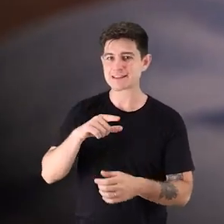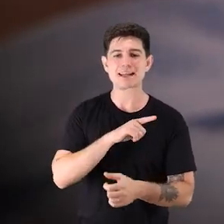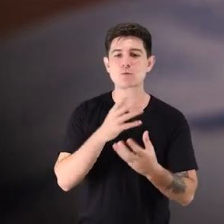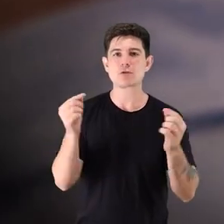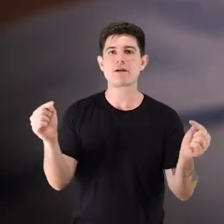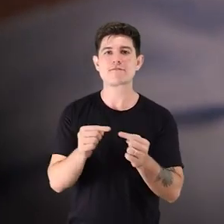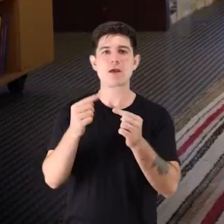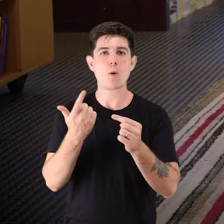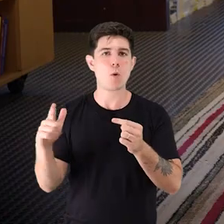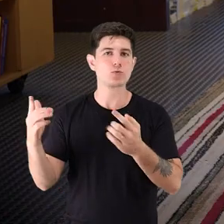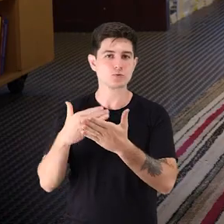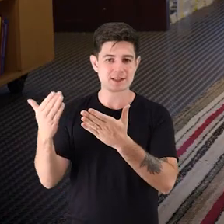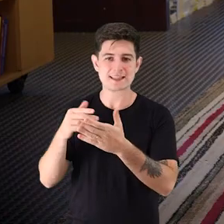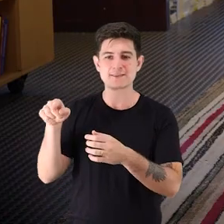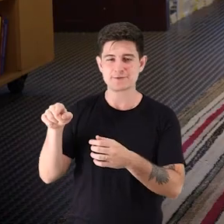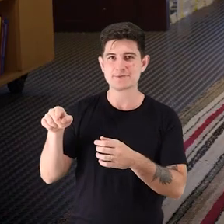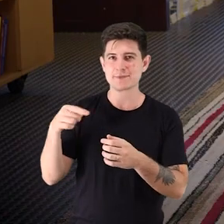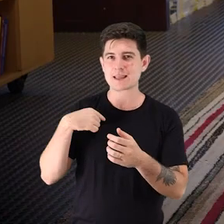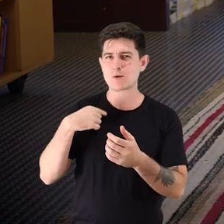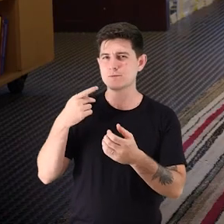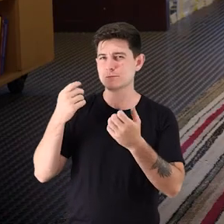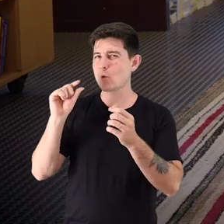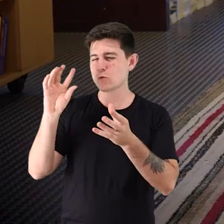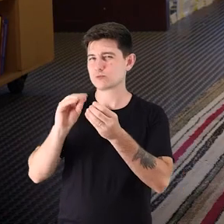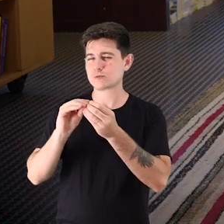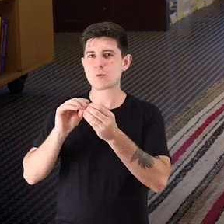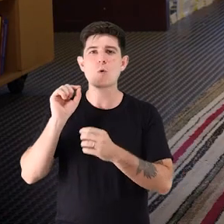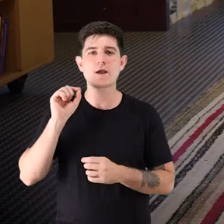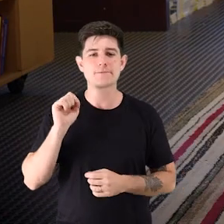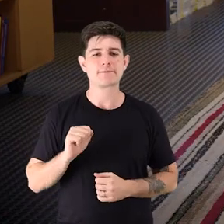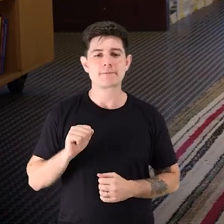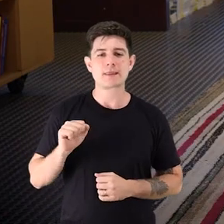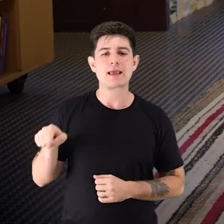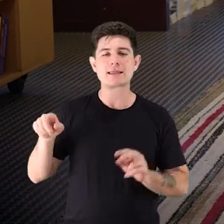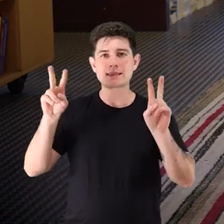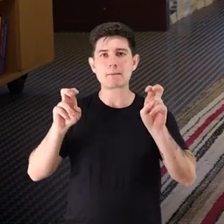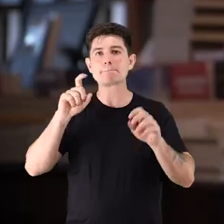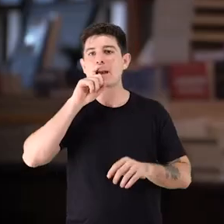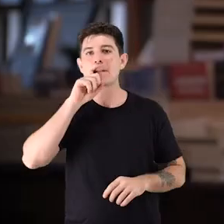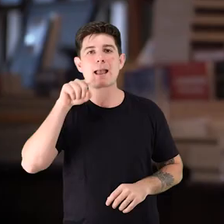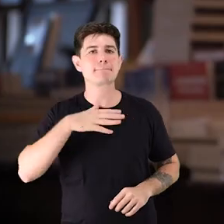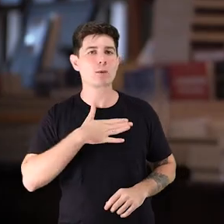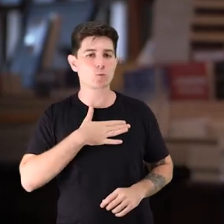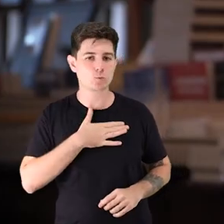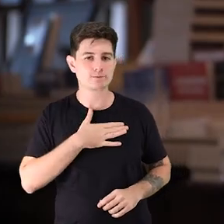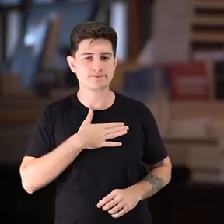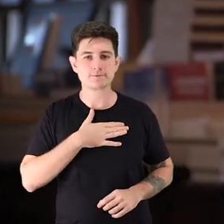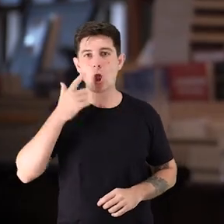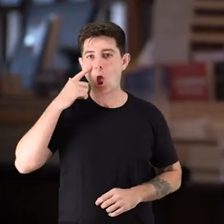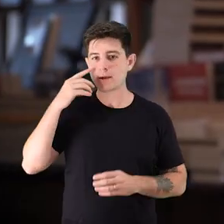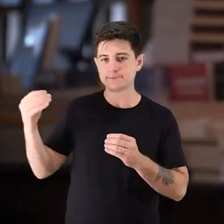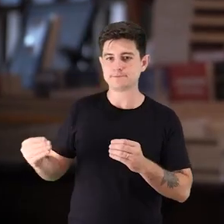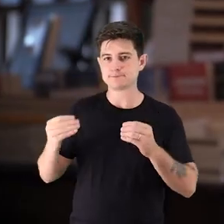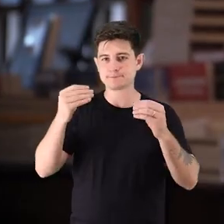É um livro que ele dialoga muito, por exemplo, com outro livro que eu queria falar rapidamente, que acho que é um bom exemplo disso, que é o Papai é